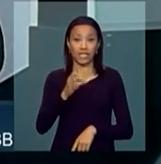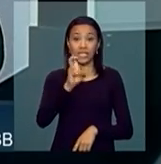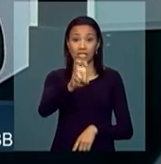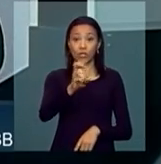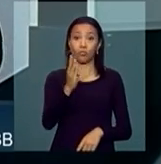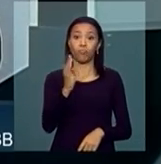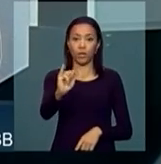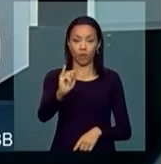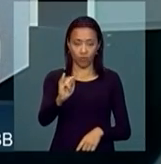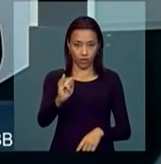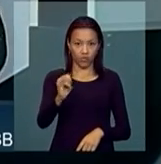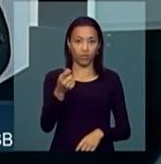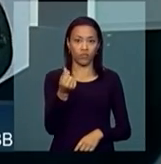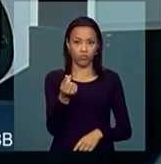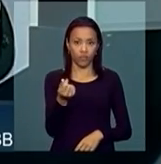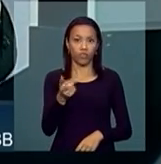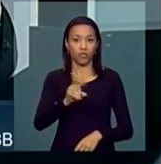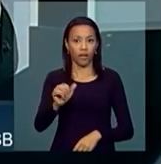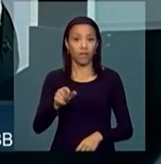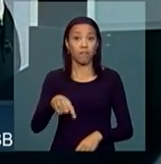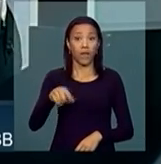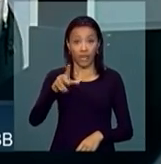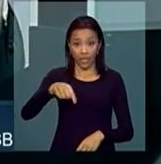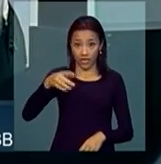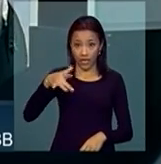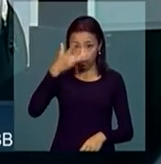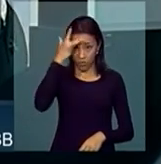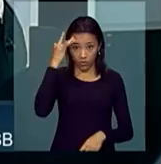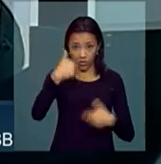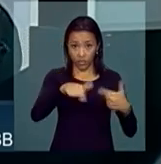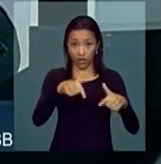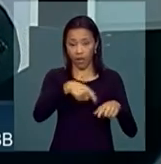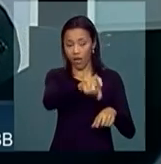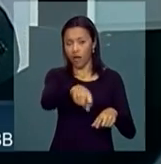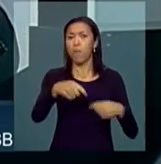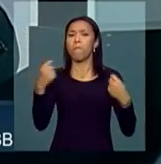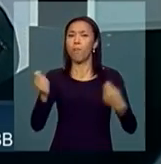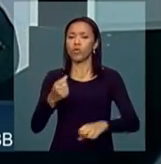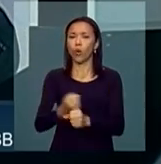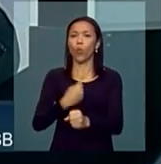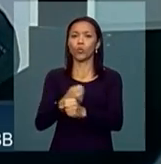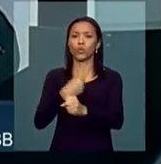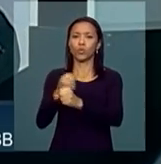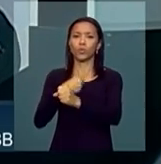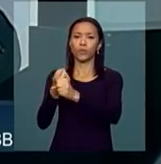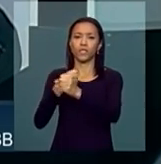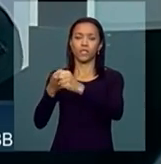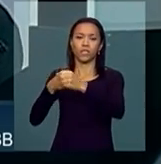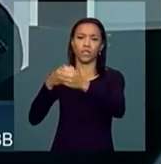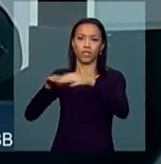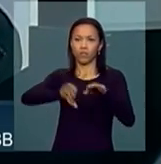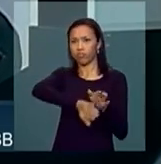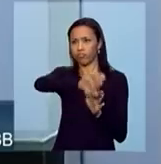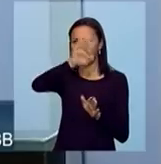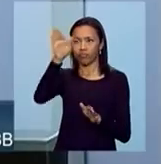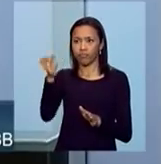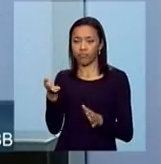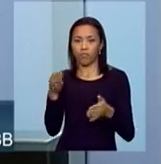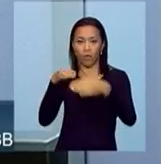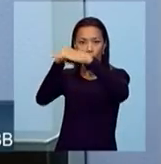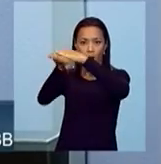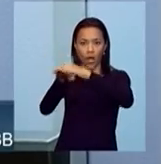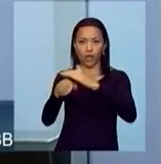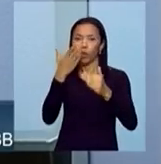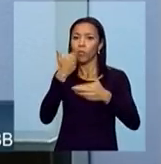bilhões que serão colocados para que os produtores possam construir armazéns nas suas propriedades, as cooperativas possam fazê-lo. Quem quiser